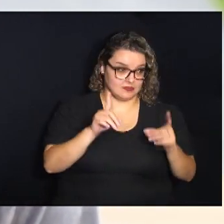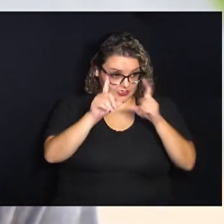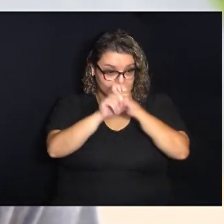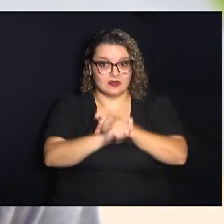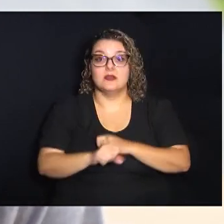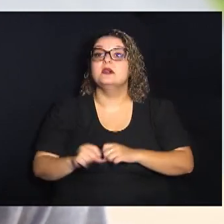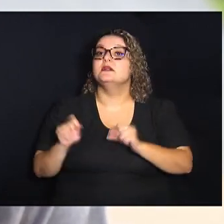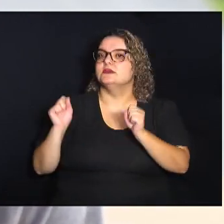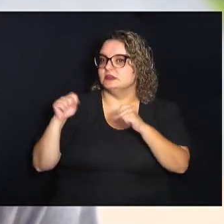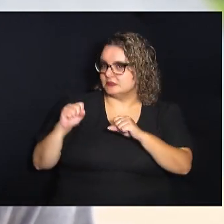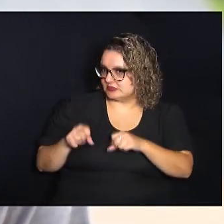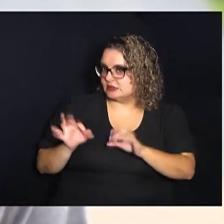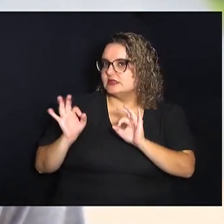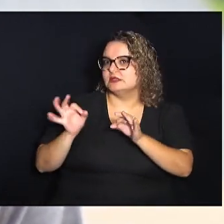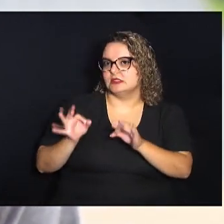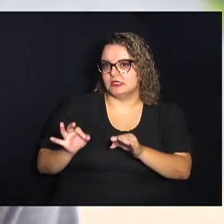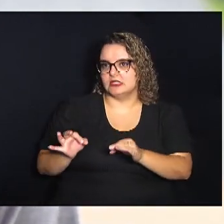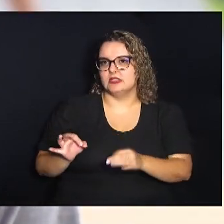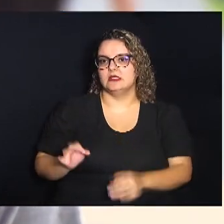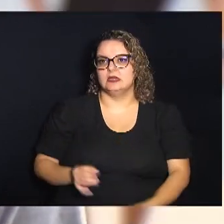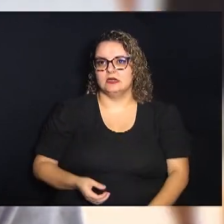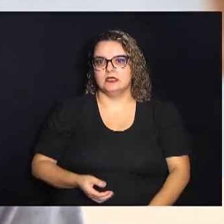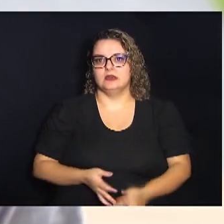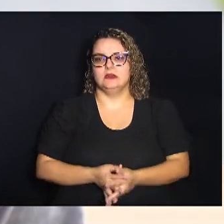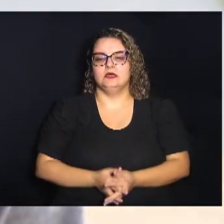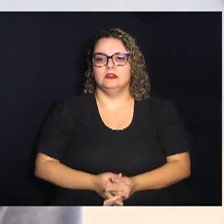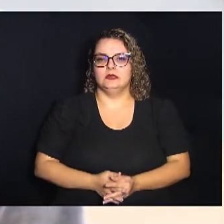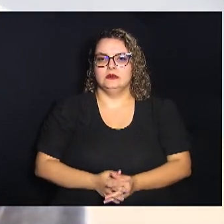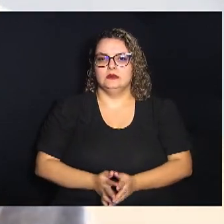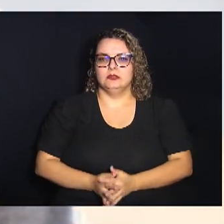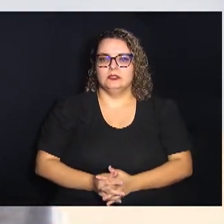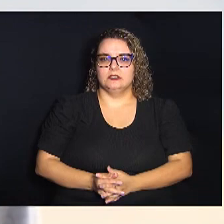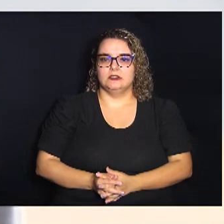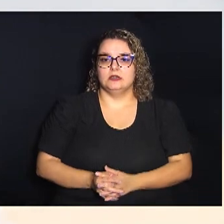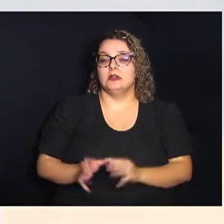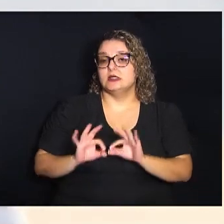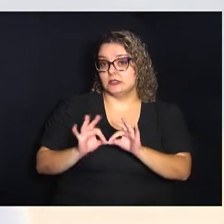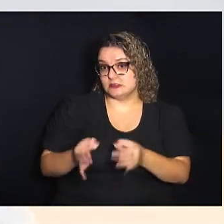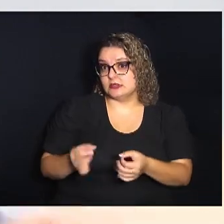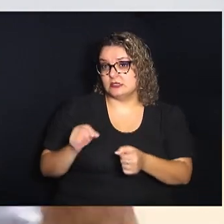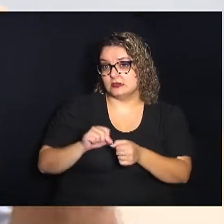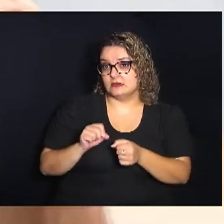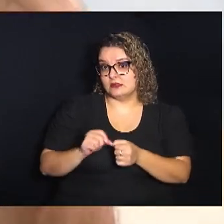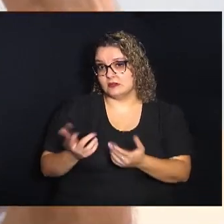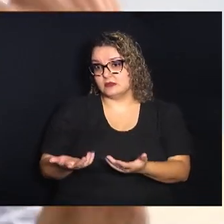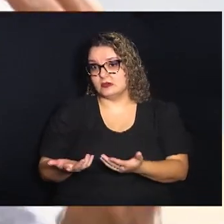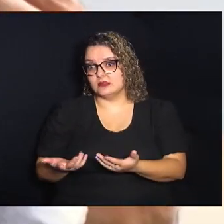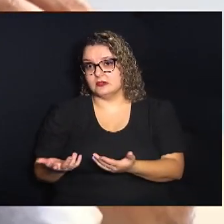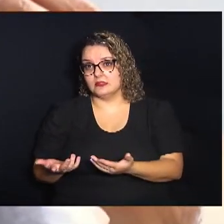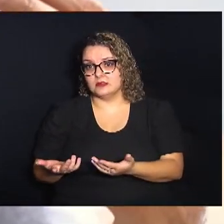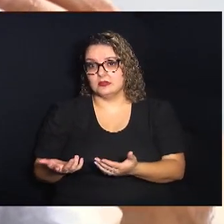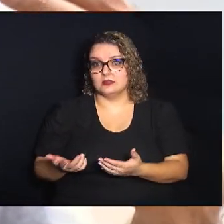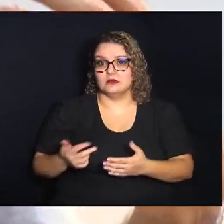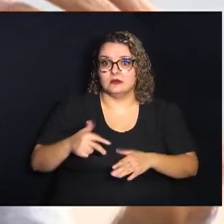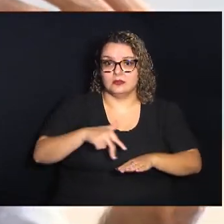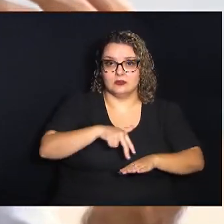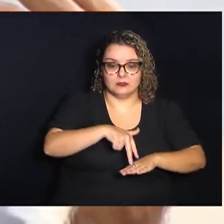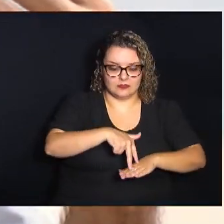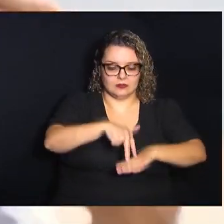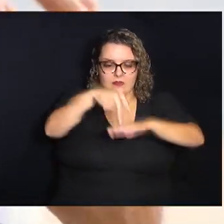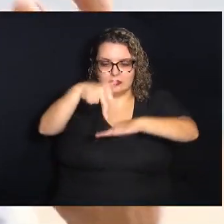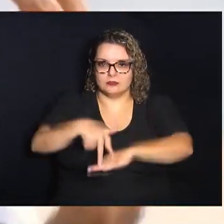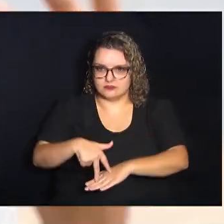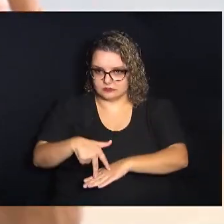né? Com certeza. Assim, a simples que a gente faz uma leitura, essa já vou sair do chão com o skate, mas às